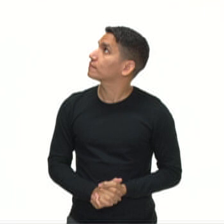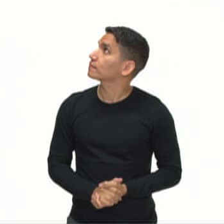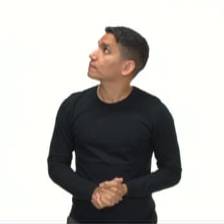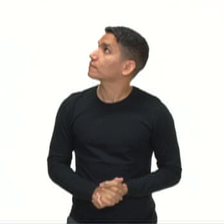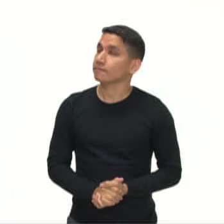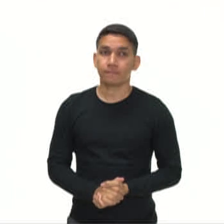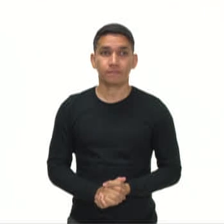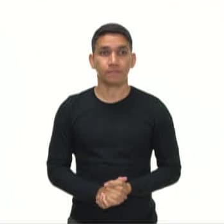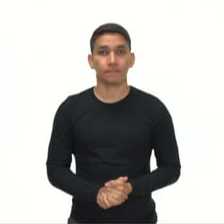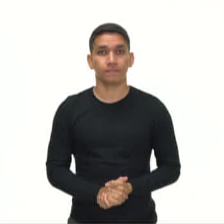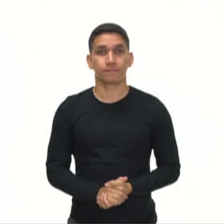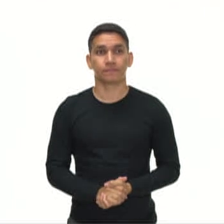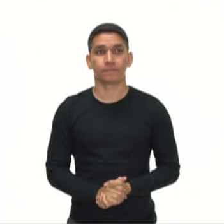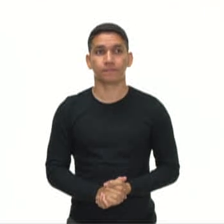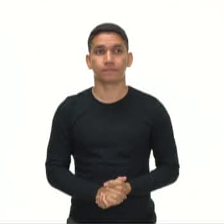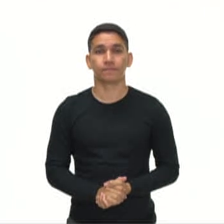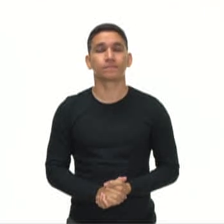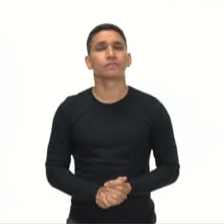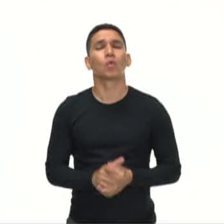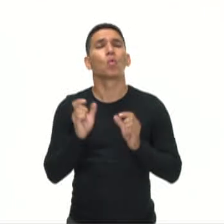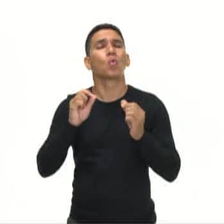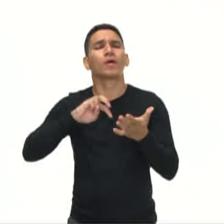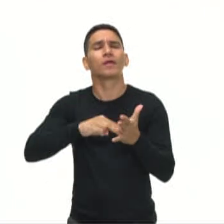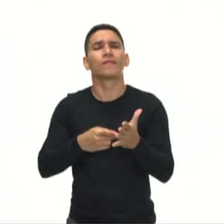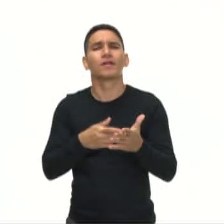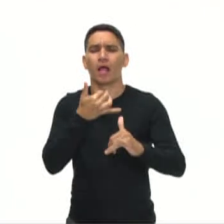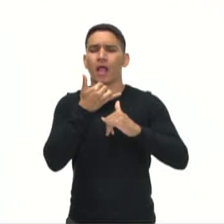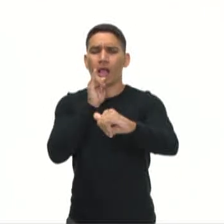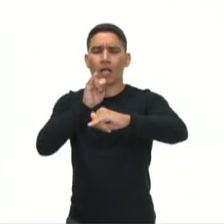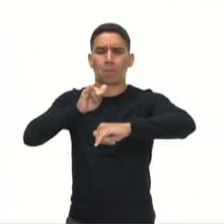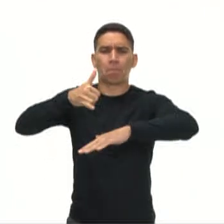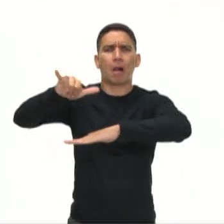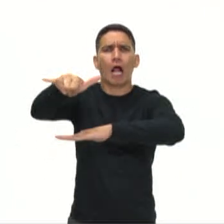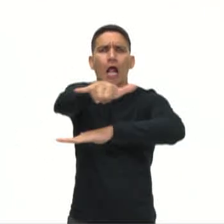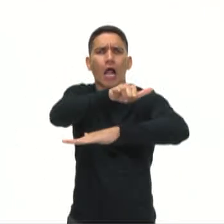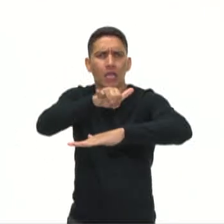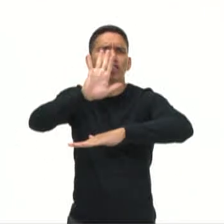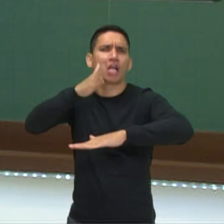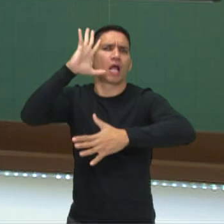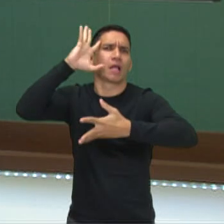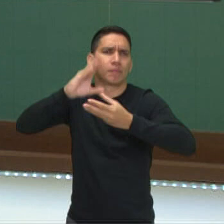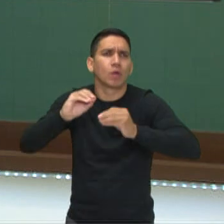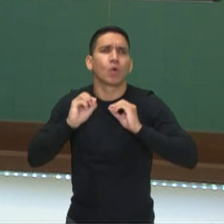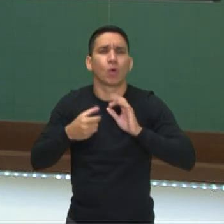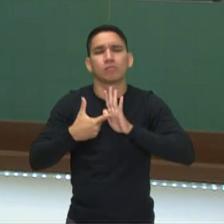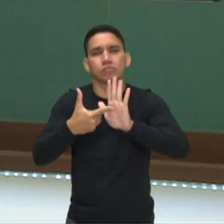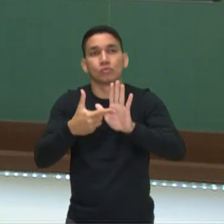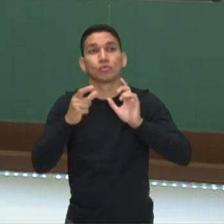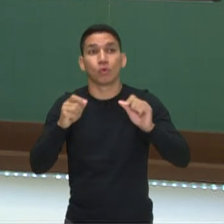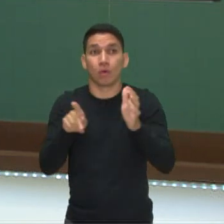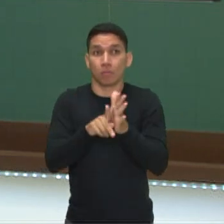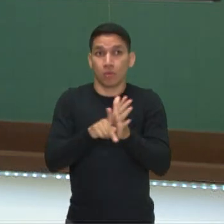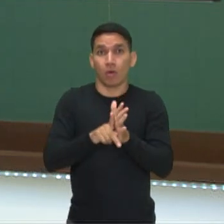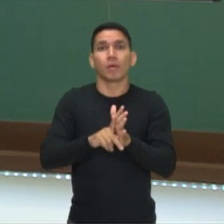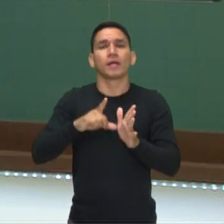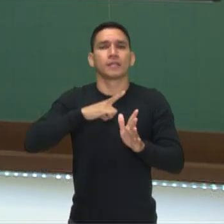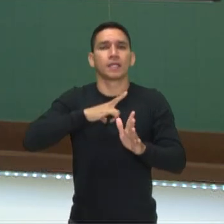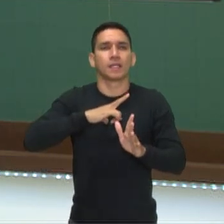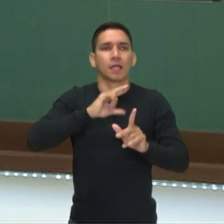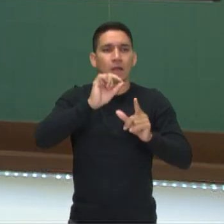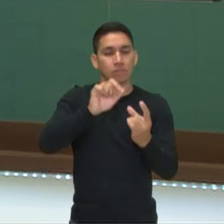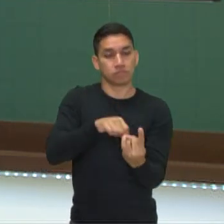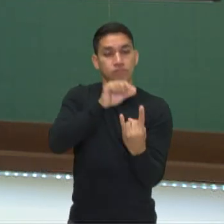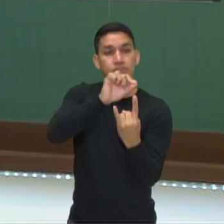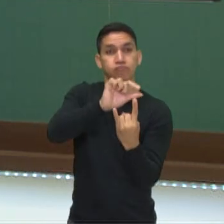Agora, o que é corrente elétrica? Vamos lá. A gente já viu, né, que eu mostrei para vocês, que as cargas positivas vão no